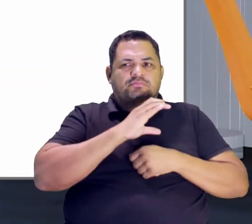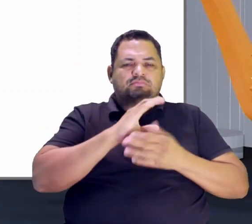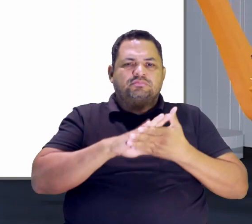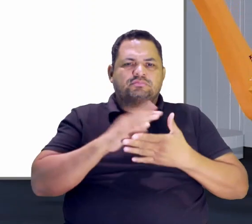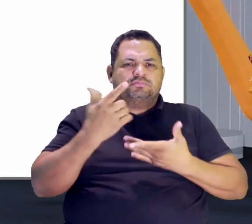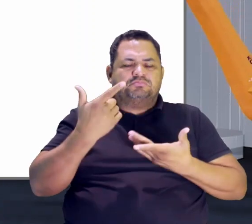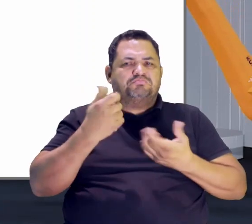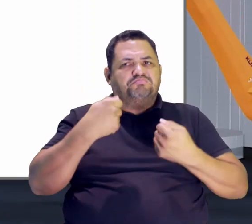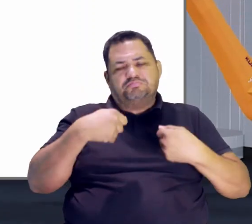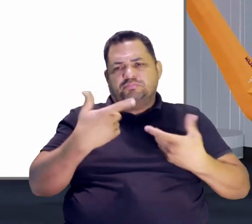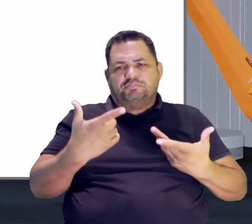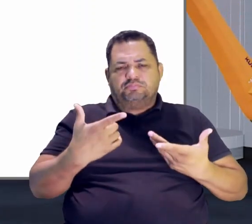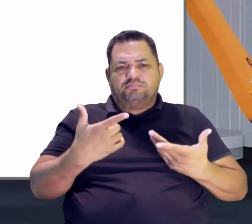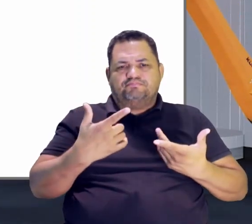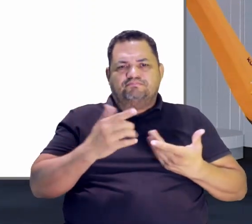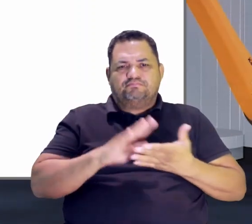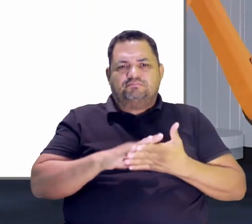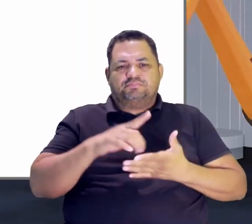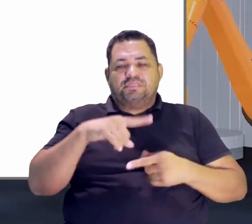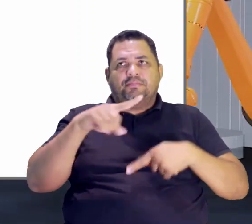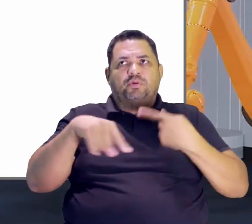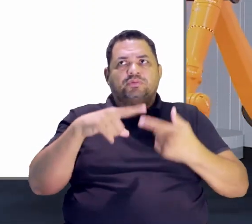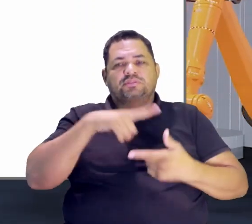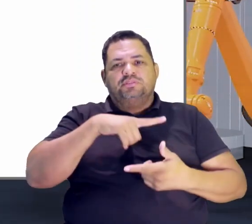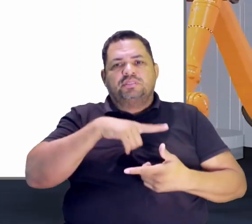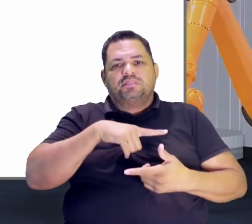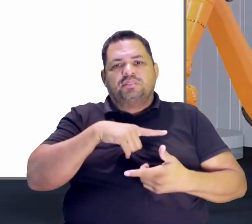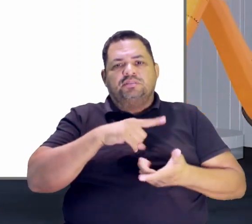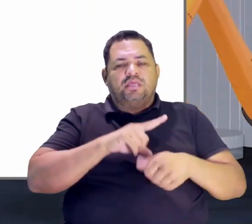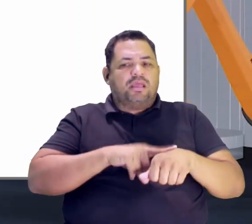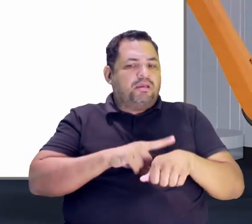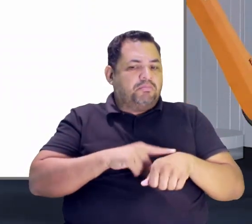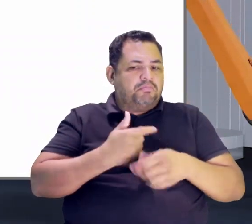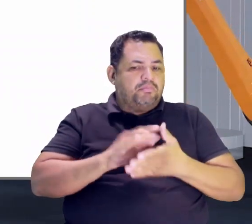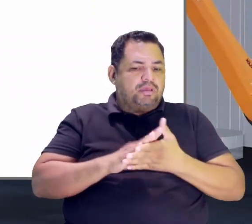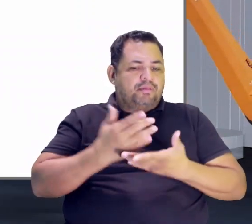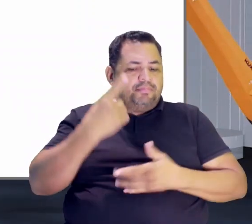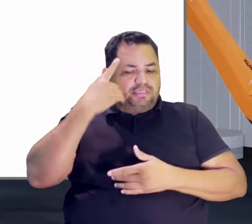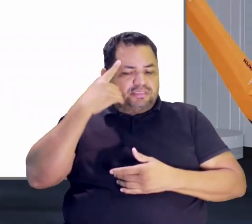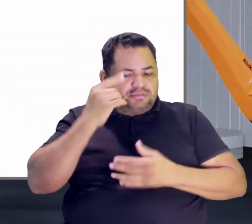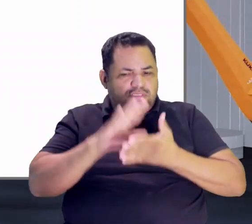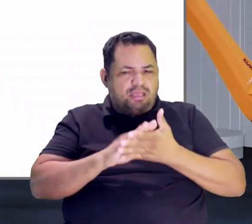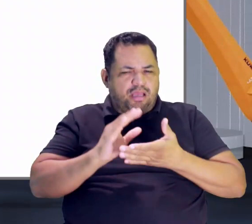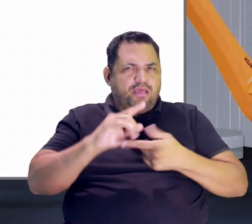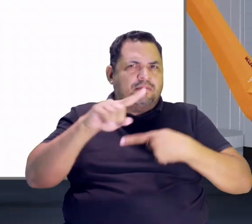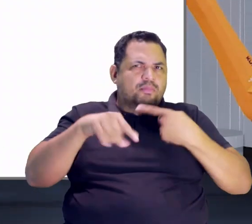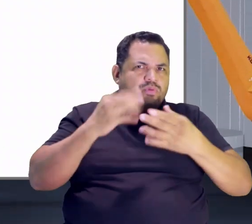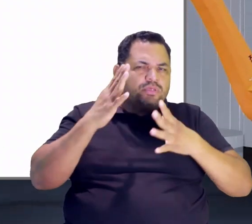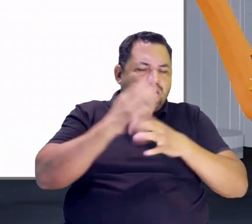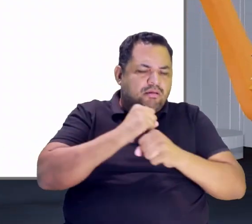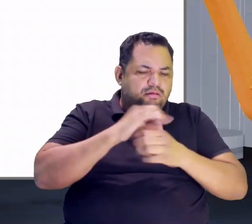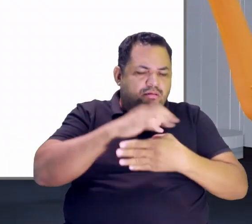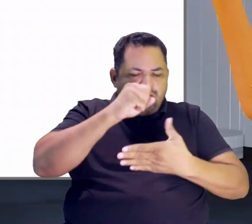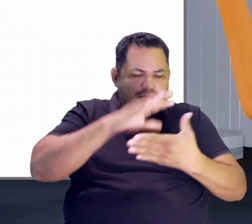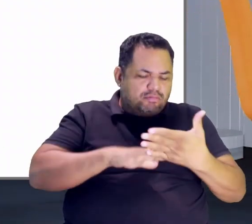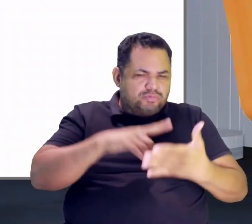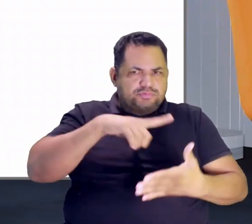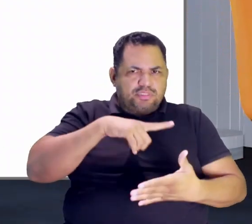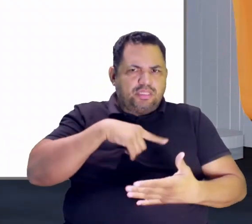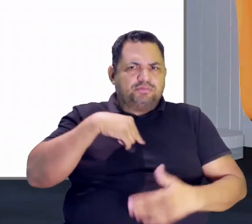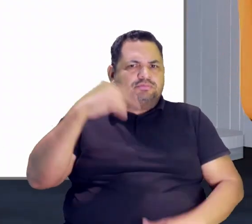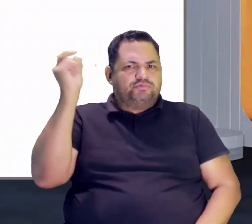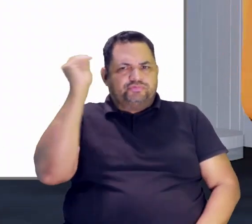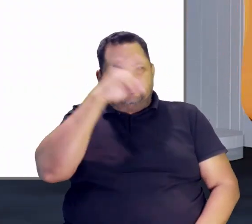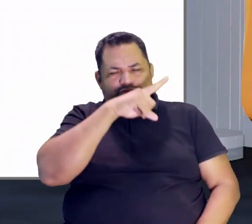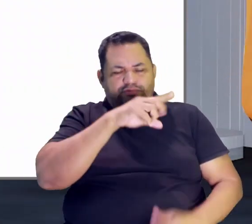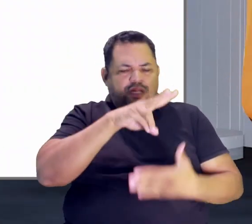mais rápido que você puder. Vai sobrar tempo para você pensar naqueles exercícios, naquelas atividades, as questões que você tem mais dificuldade, tem que